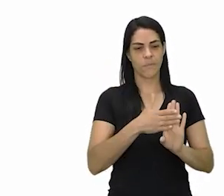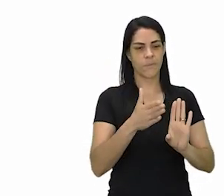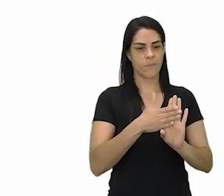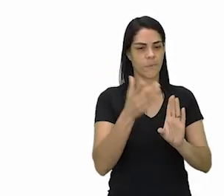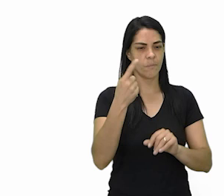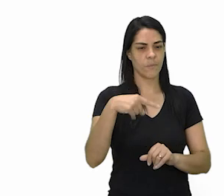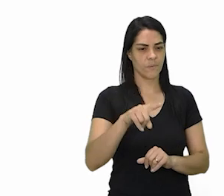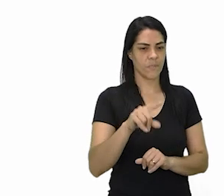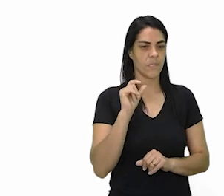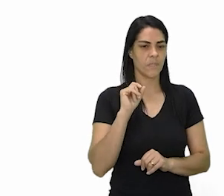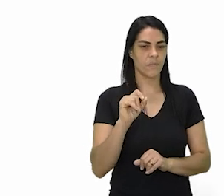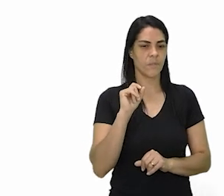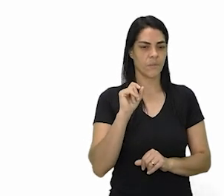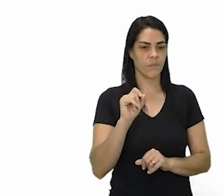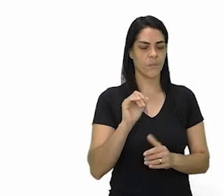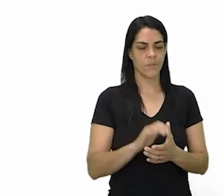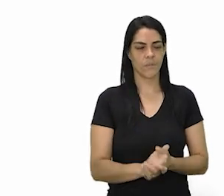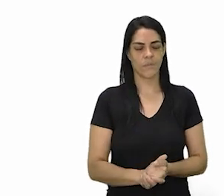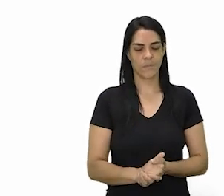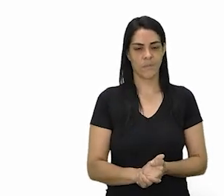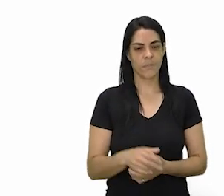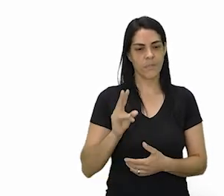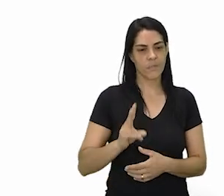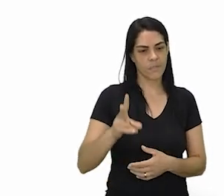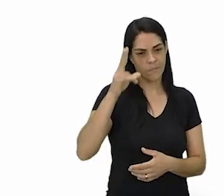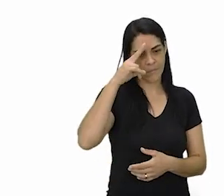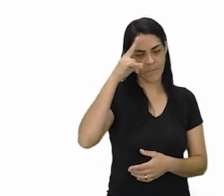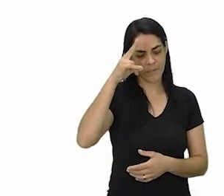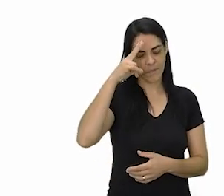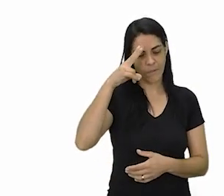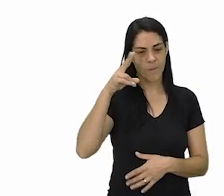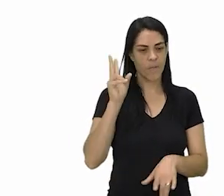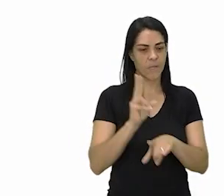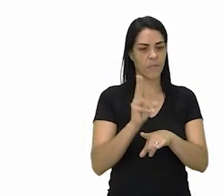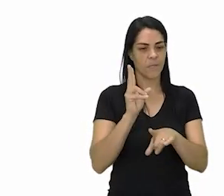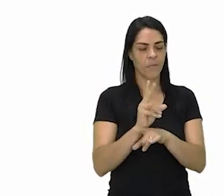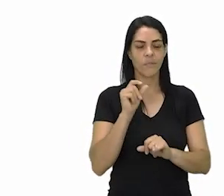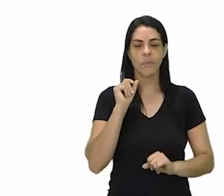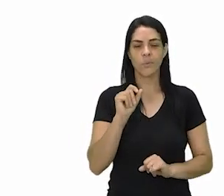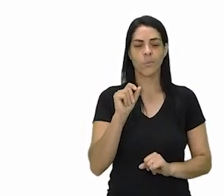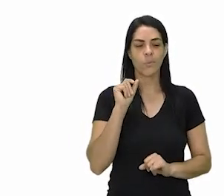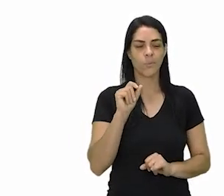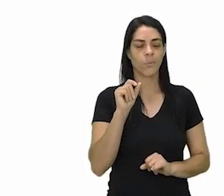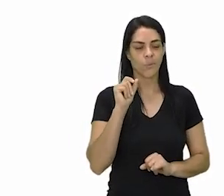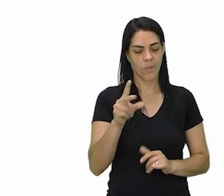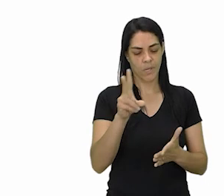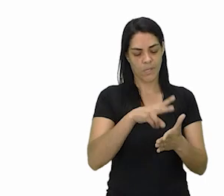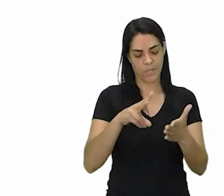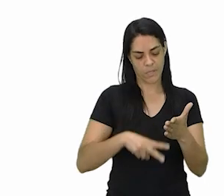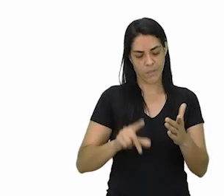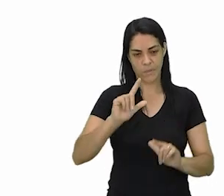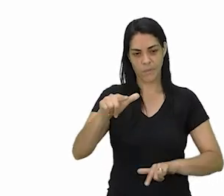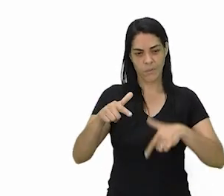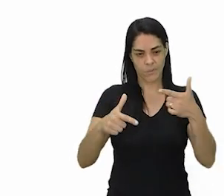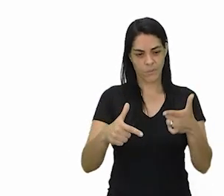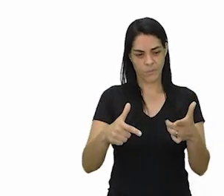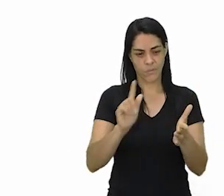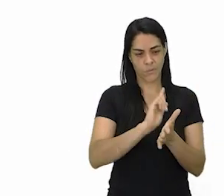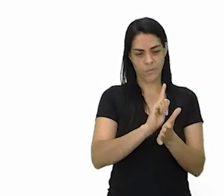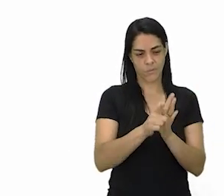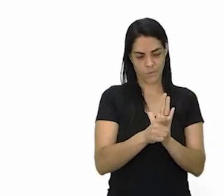vocês que sempre se lembrassem e cuidassem da proposição da leitura de outros